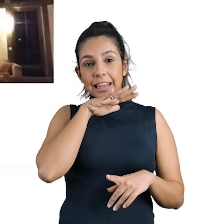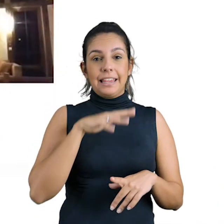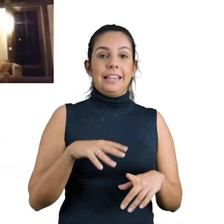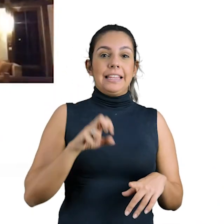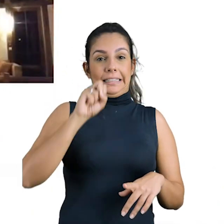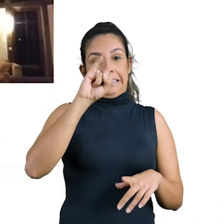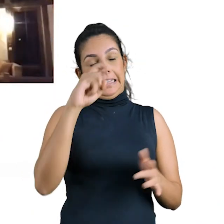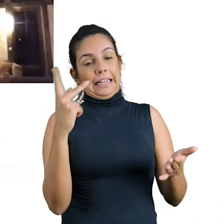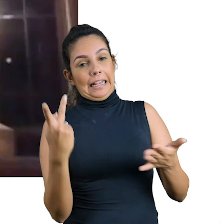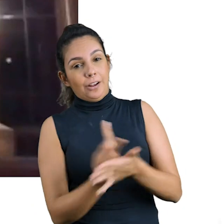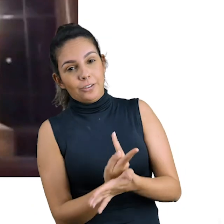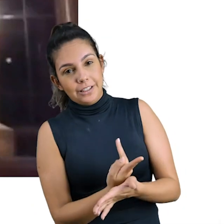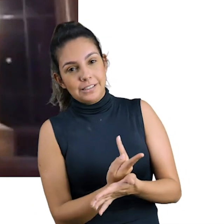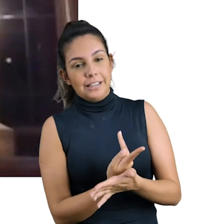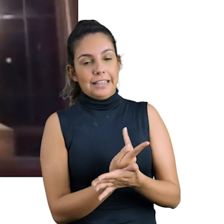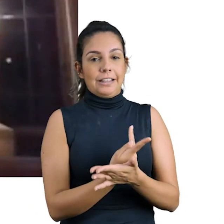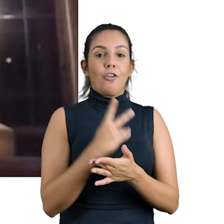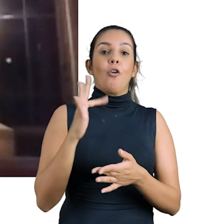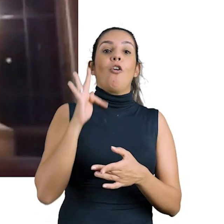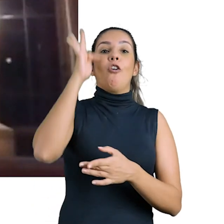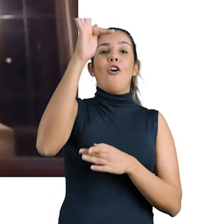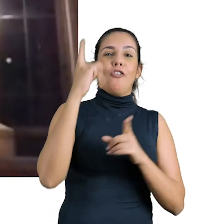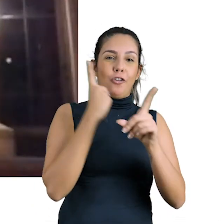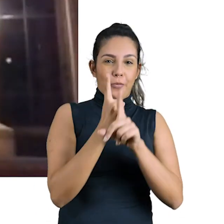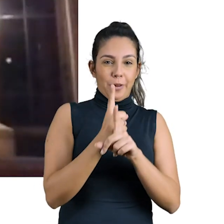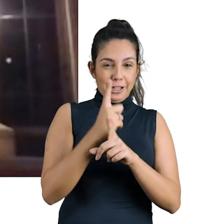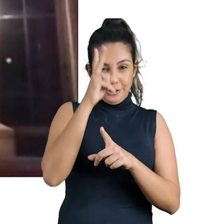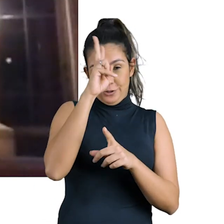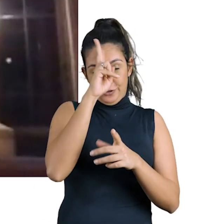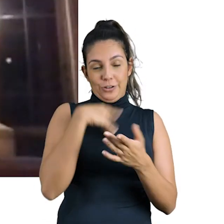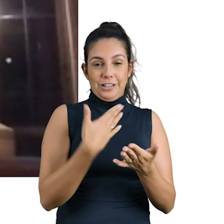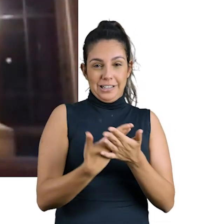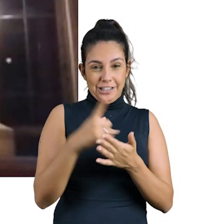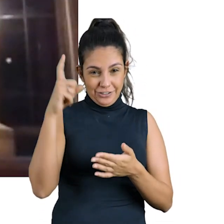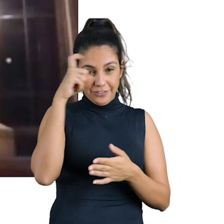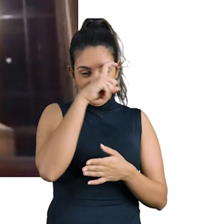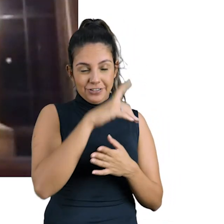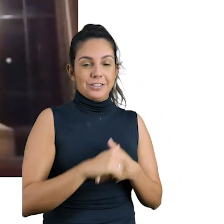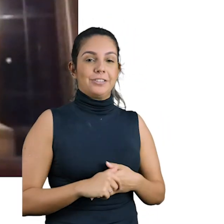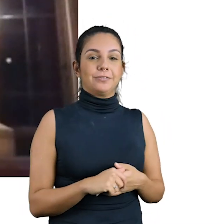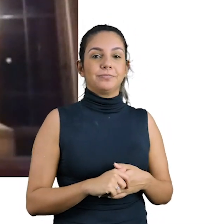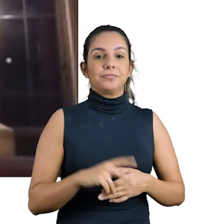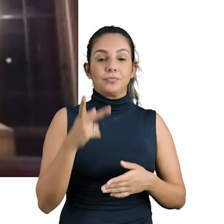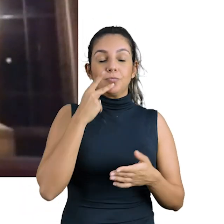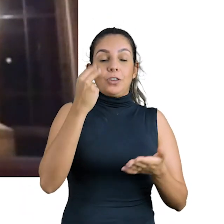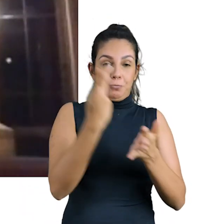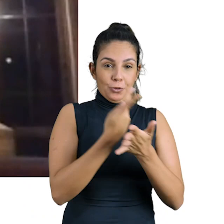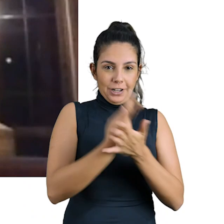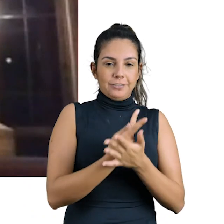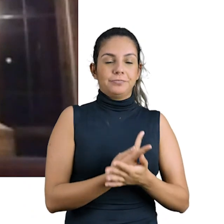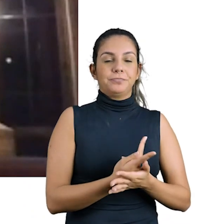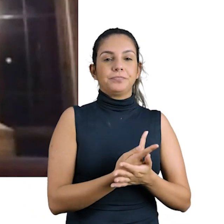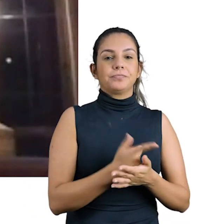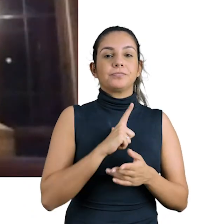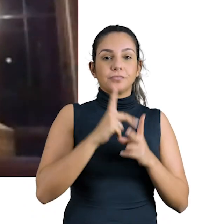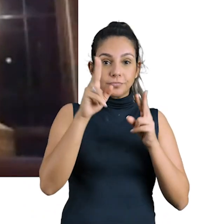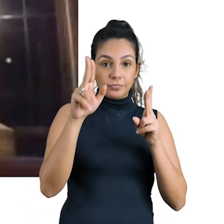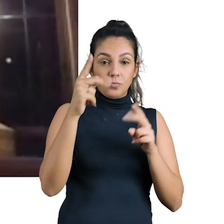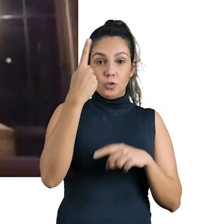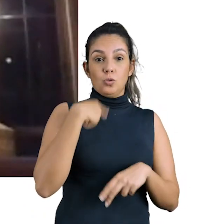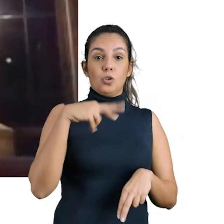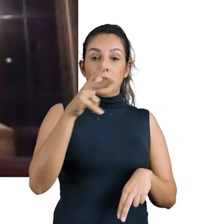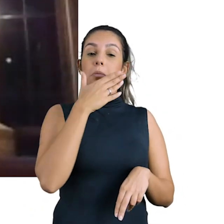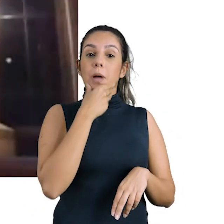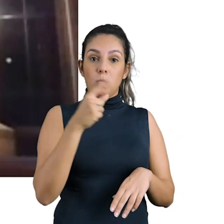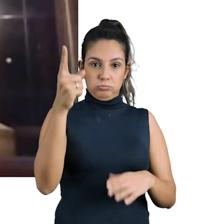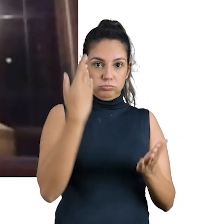é muito ruim na lógica do se. Se isso acontecer, se isso aparecer, né? Em